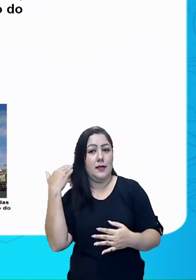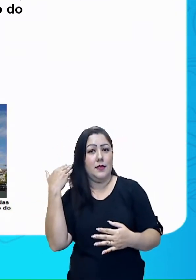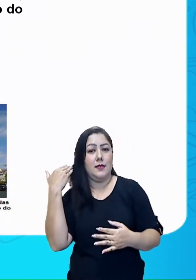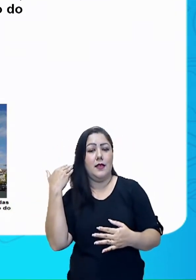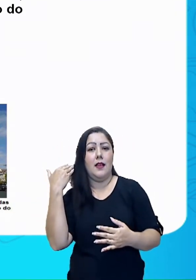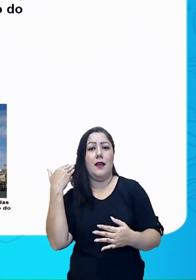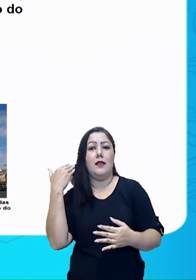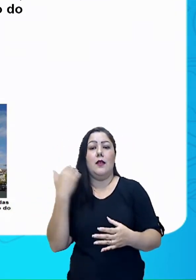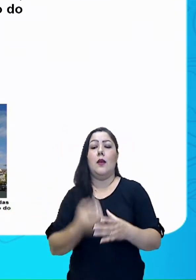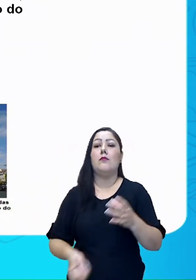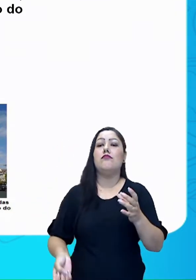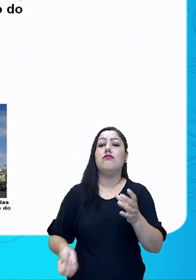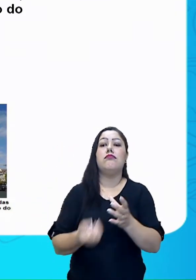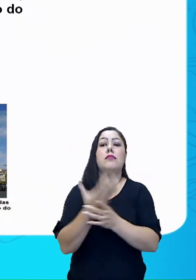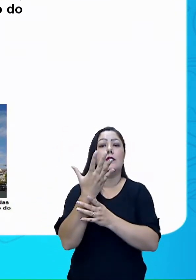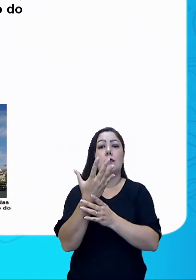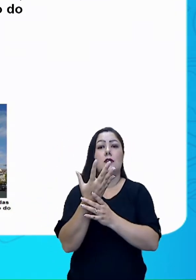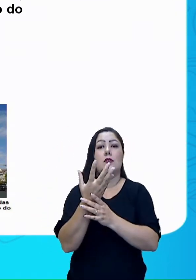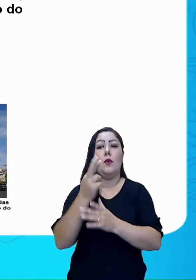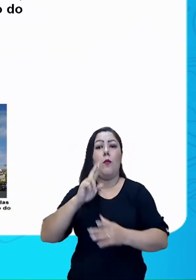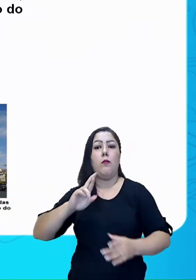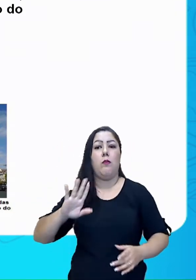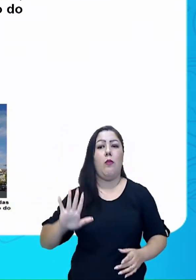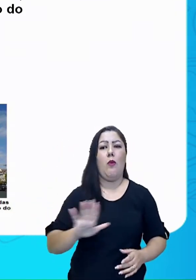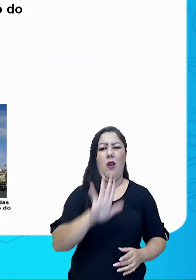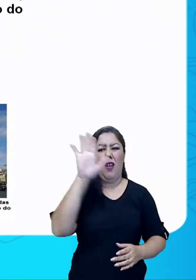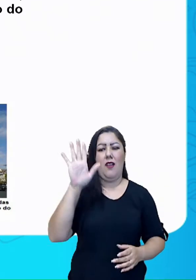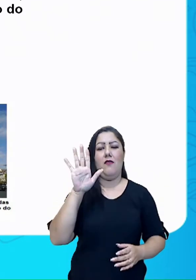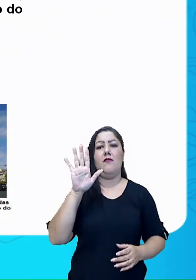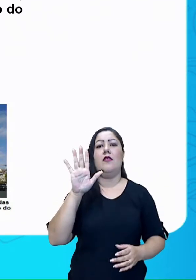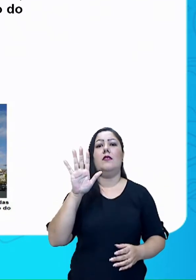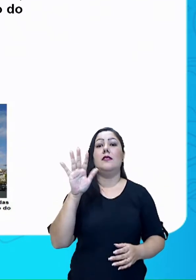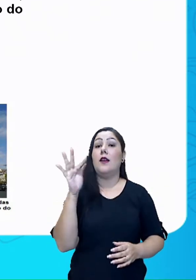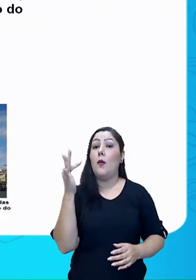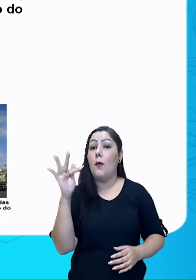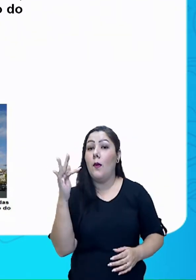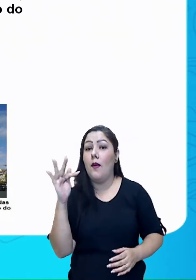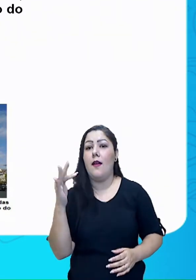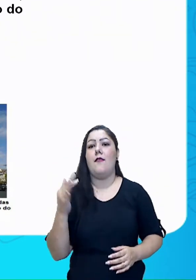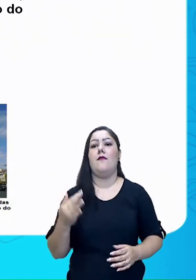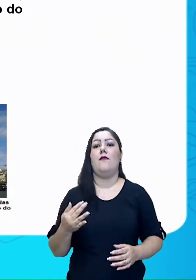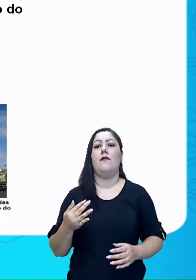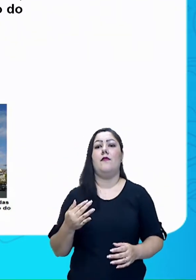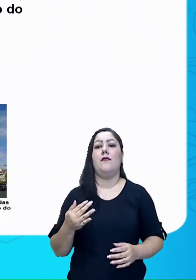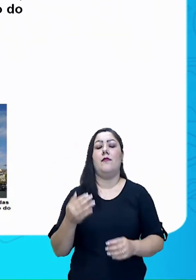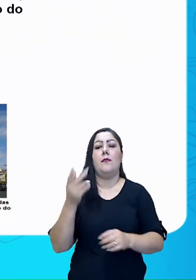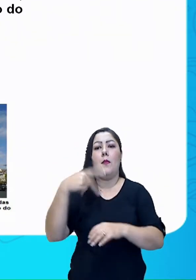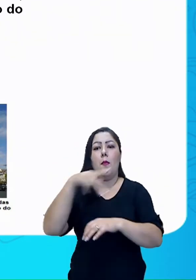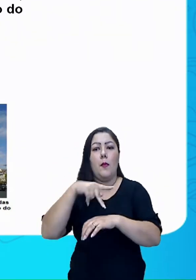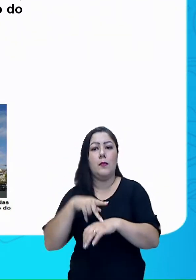num conflito ocorrido na França entre os anos de 1789 e